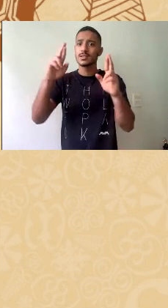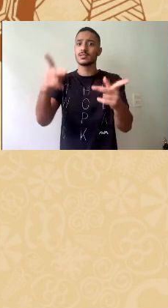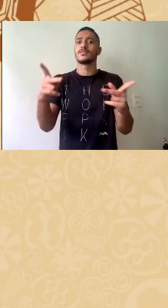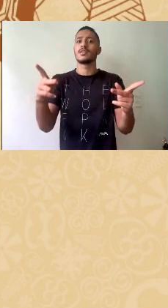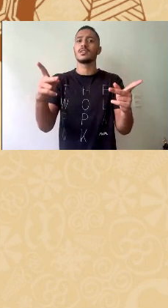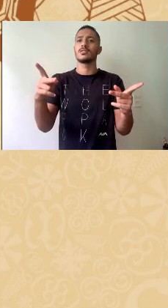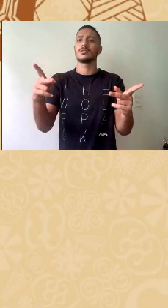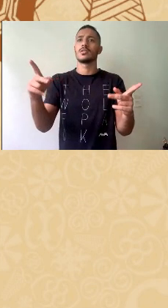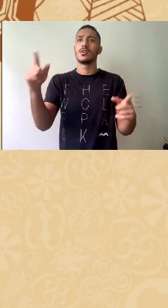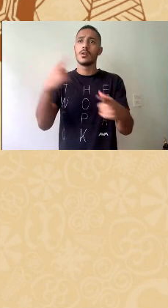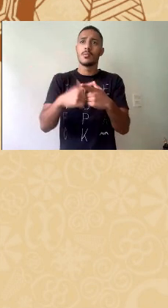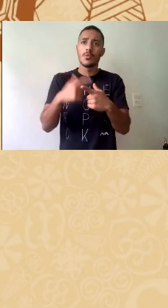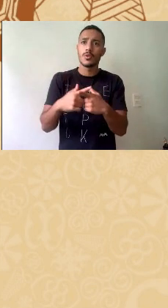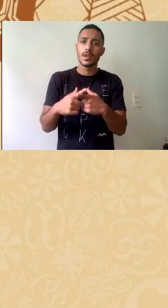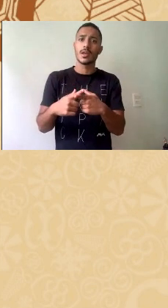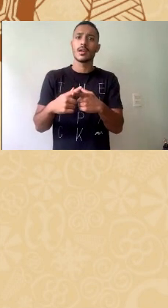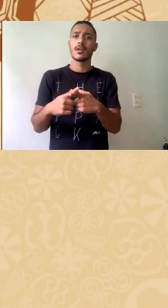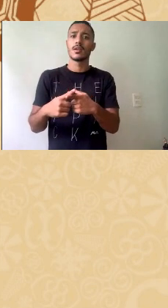funcionando.